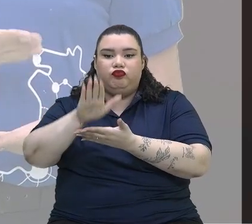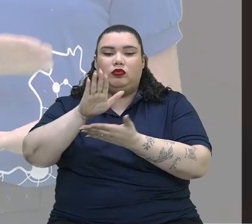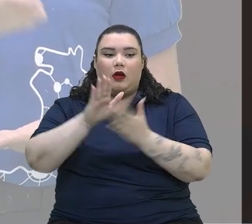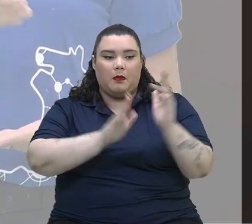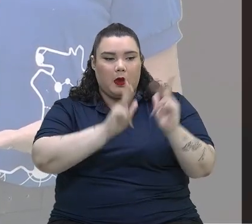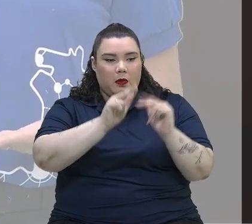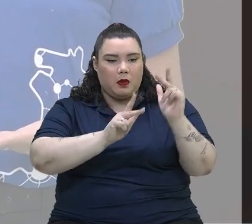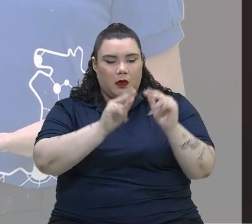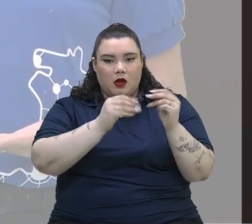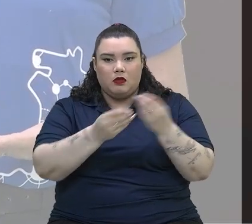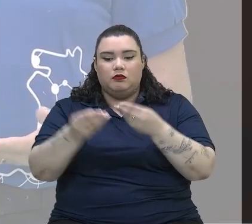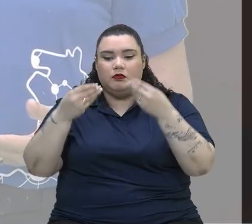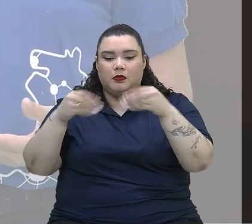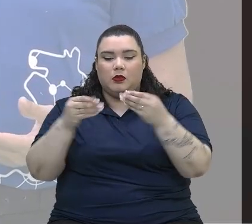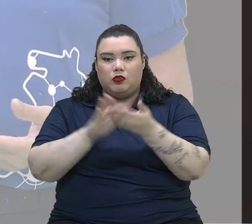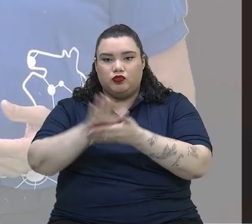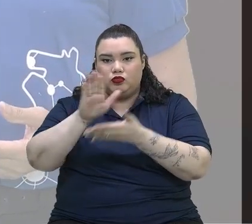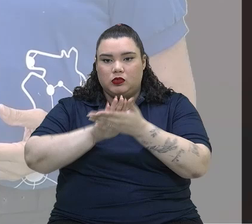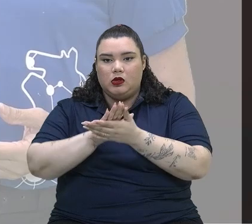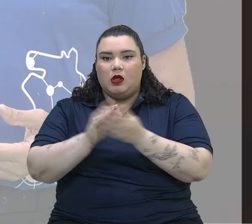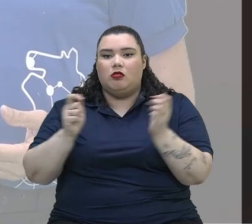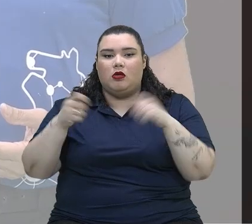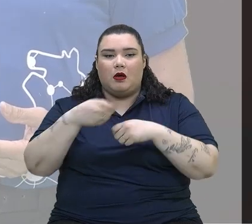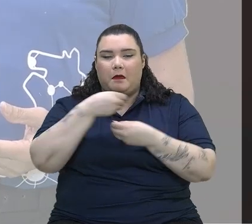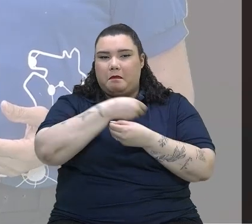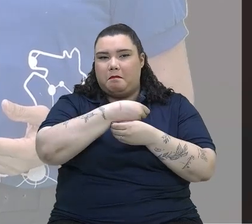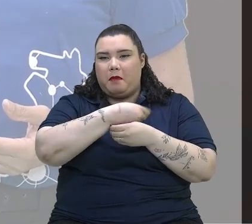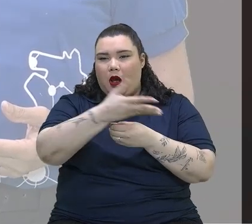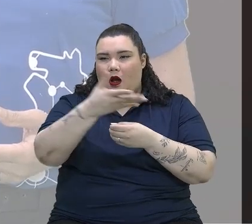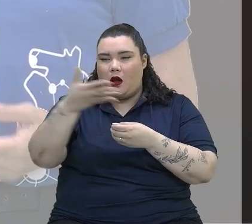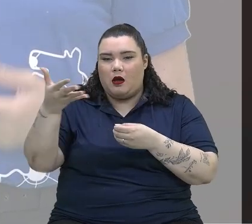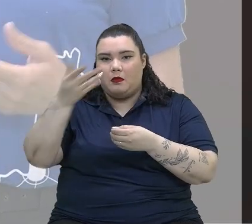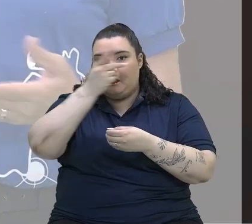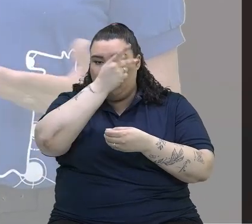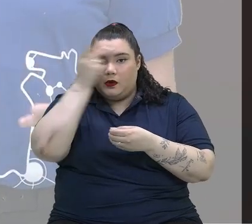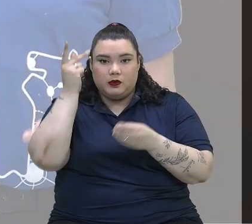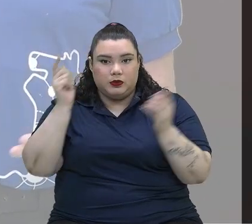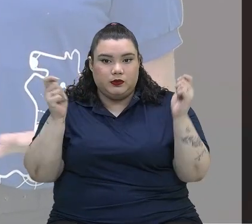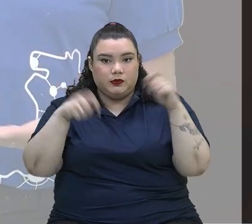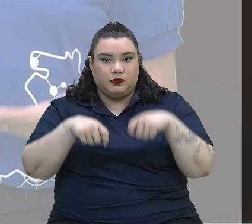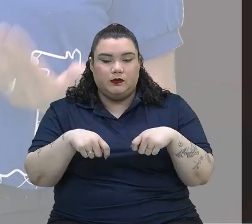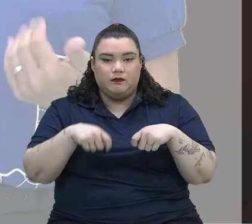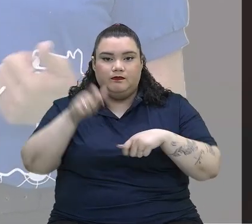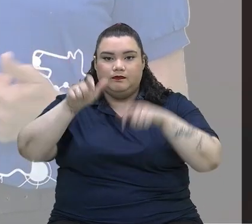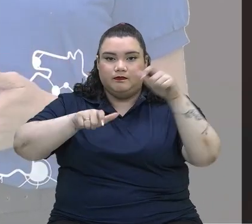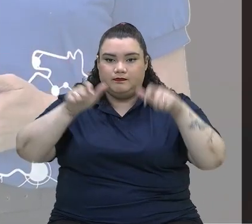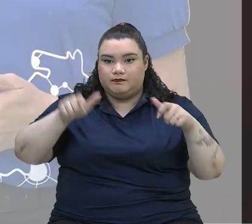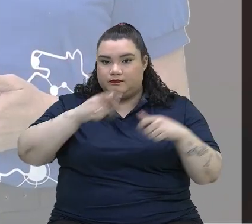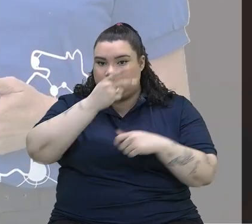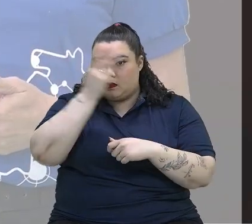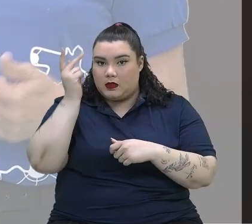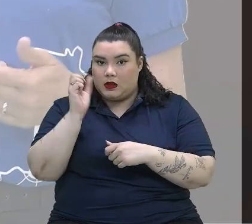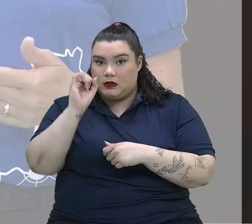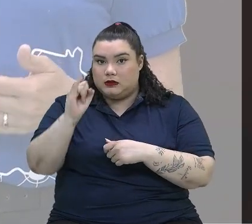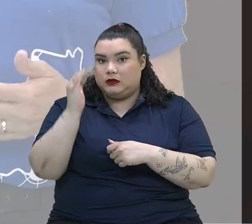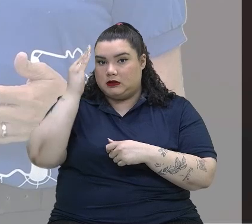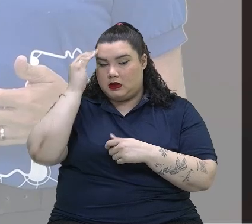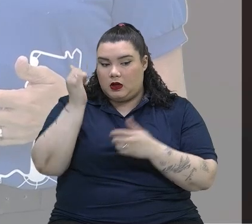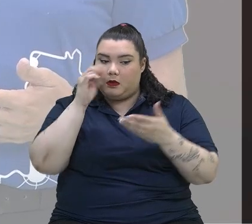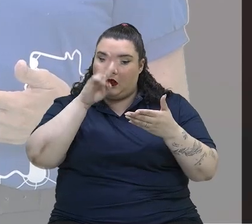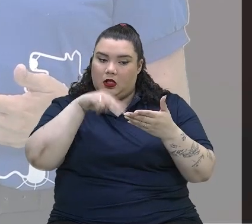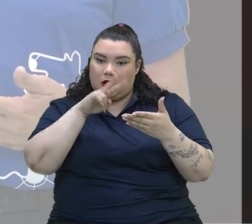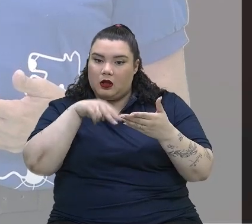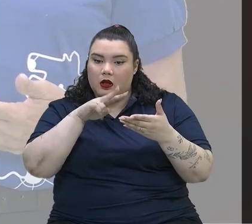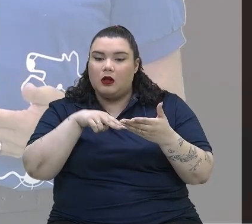editado, ele pode chegar às mãos de várias pessoas e estas pessoas, se souberem ler,